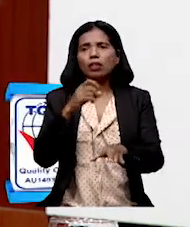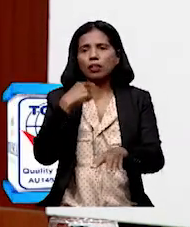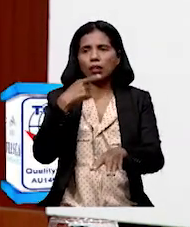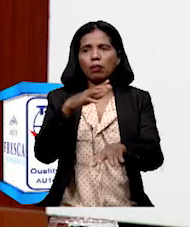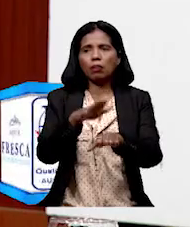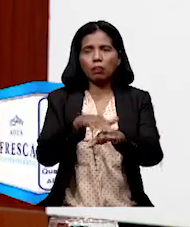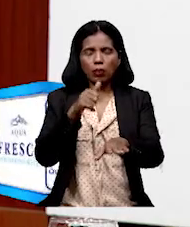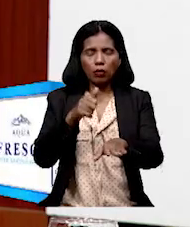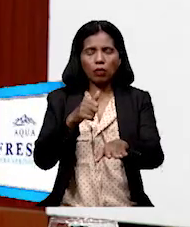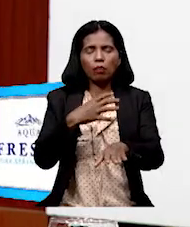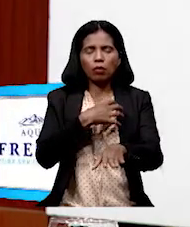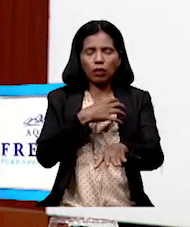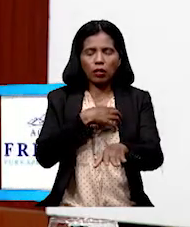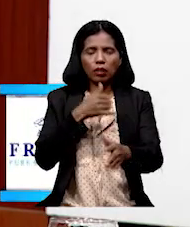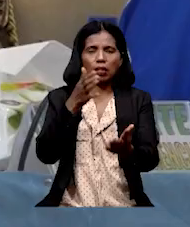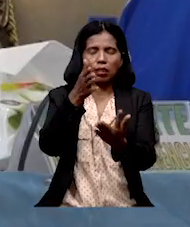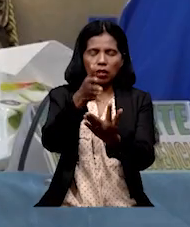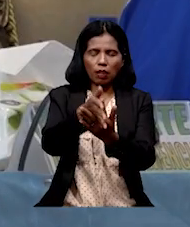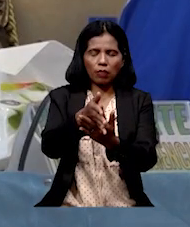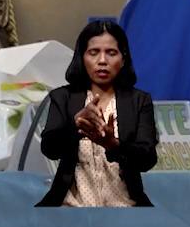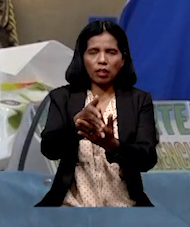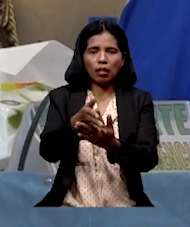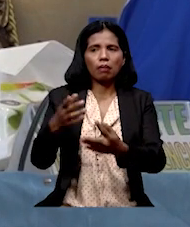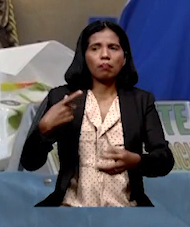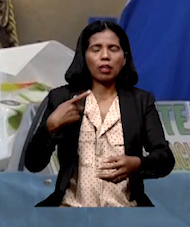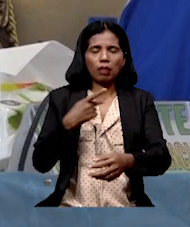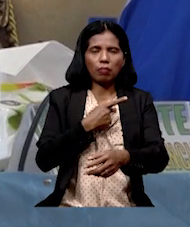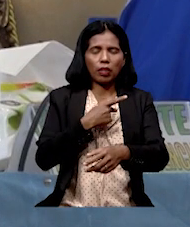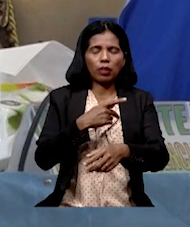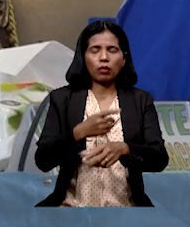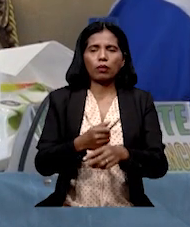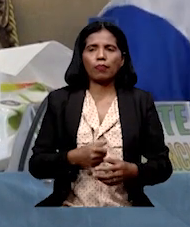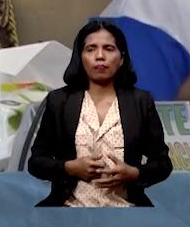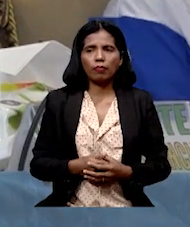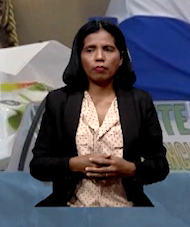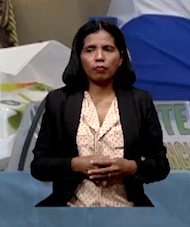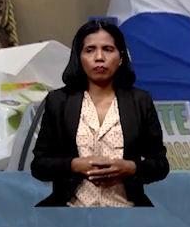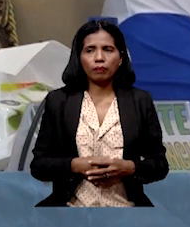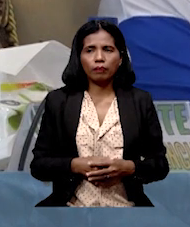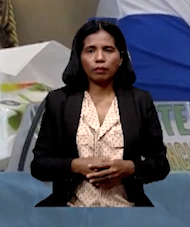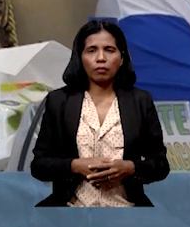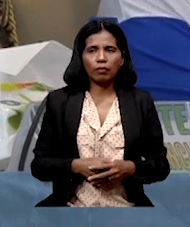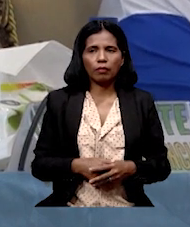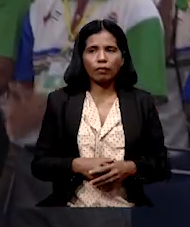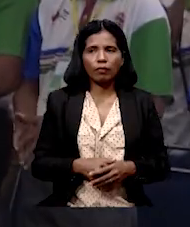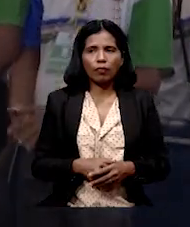e o parlamento lá, que é sagrado. Doutor José Ramos Horta.